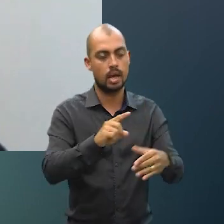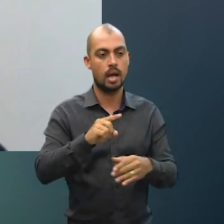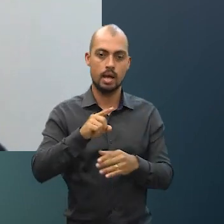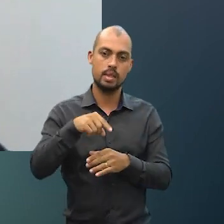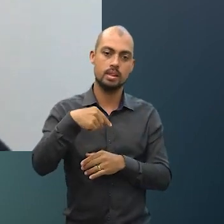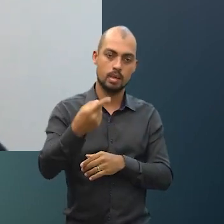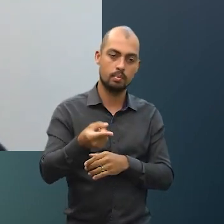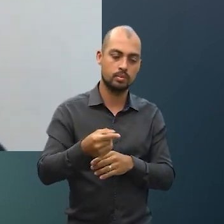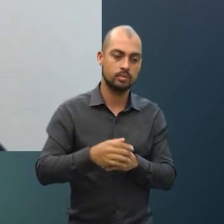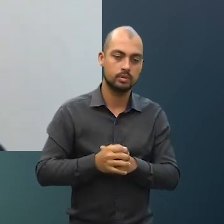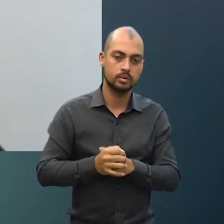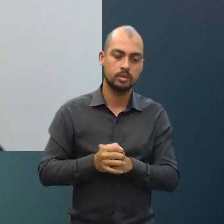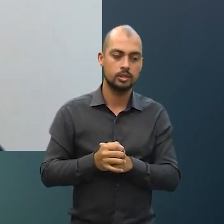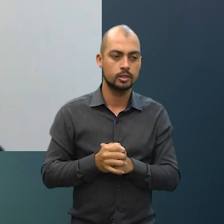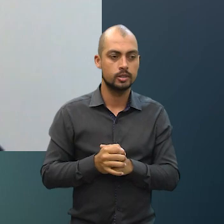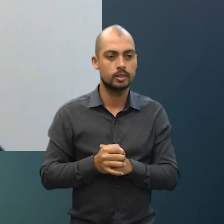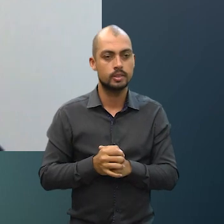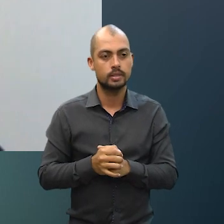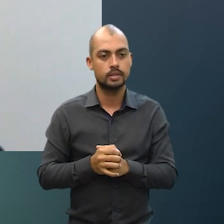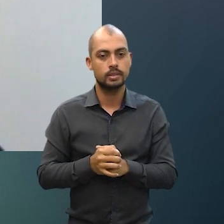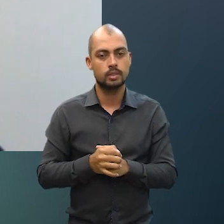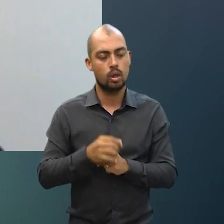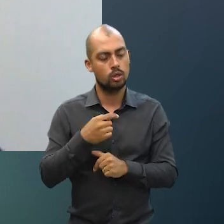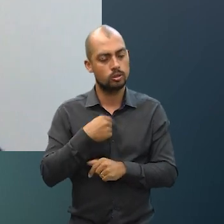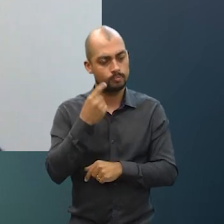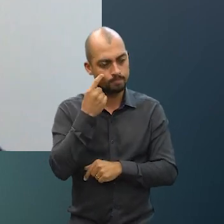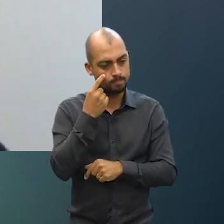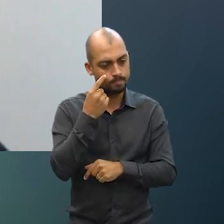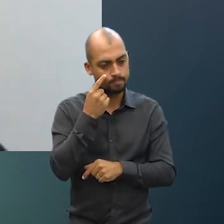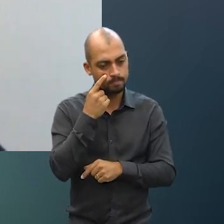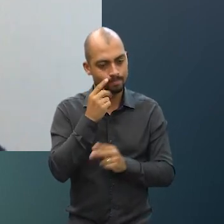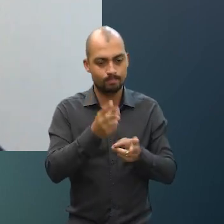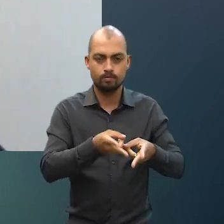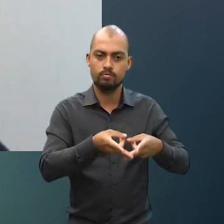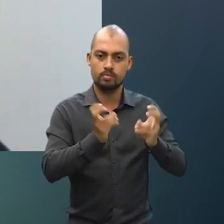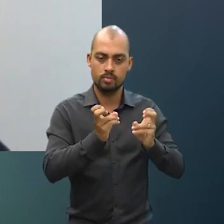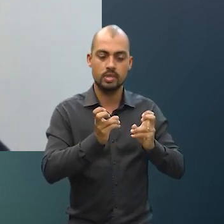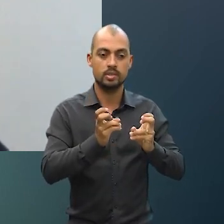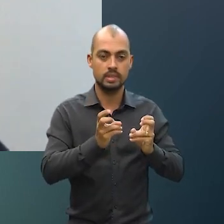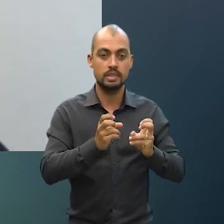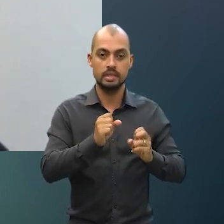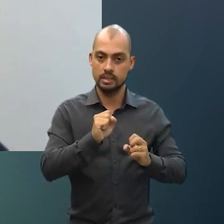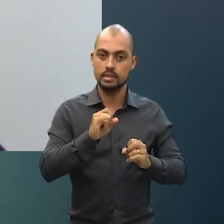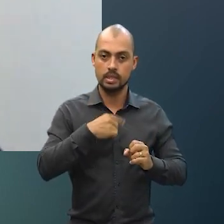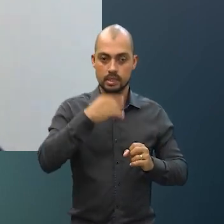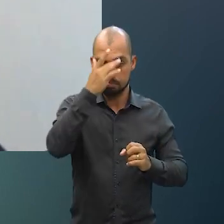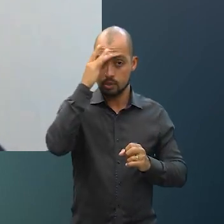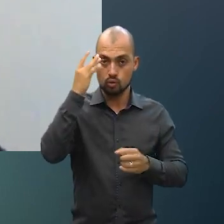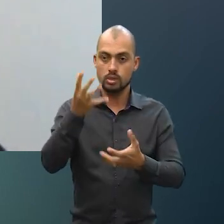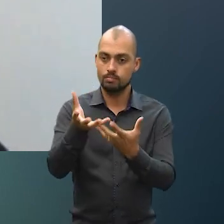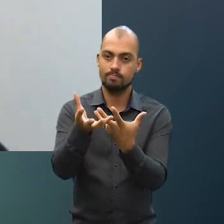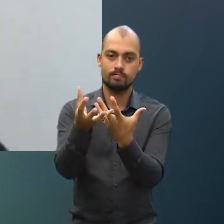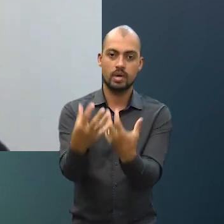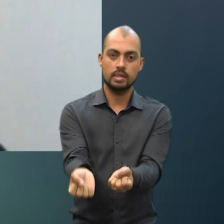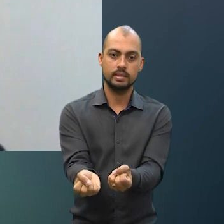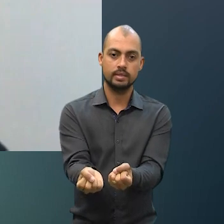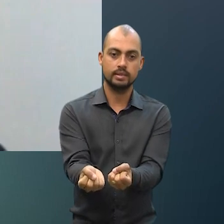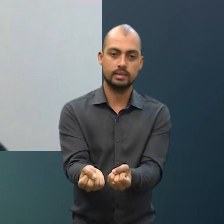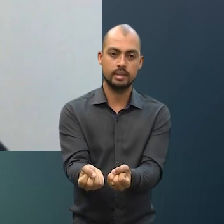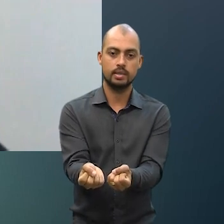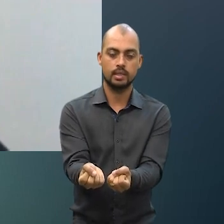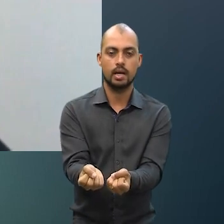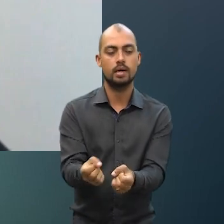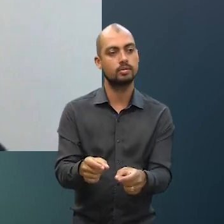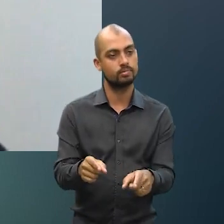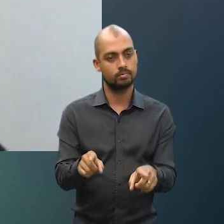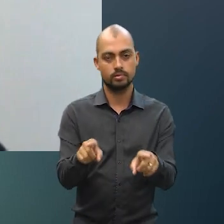MVP, nós vimos realmente que o processo tinha uma aceitação do mercado, né, que